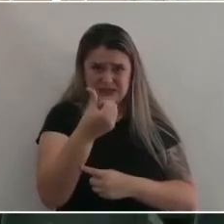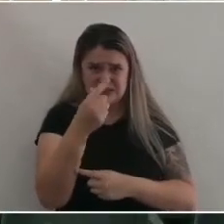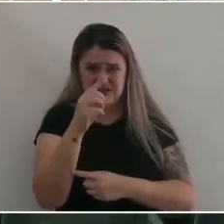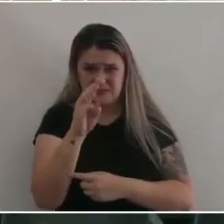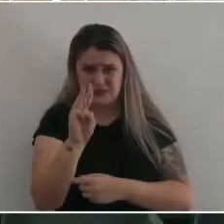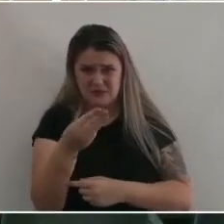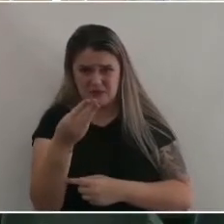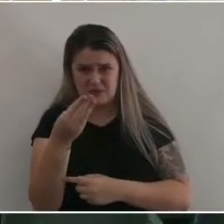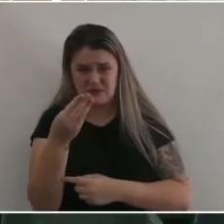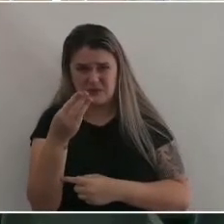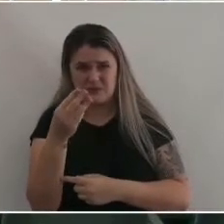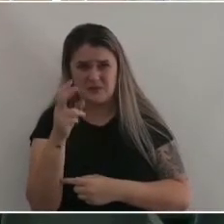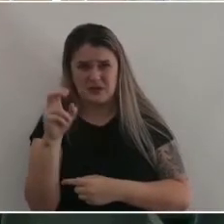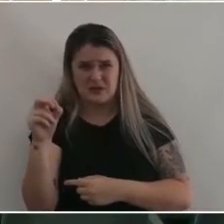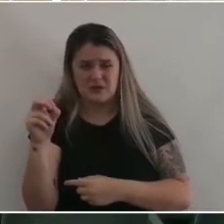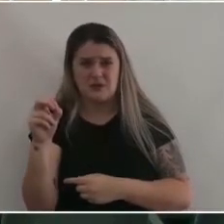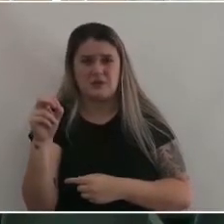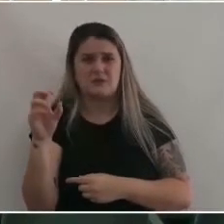vezes